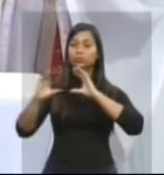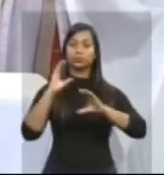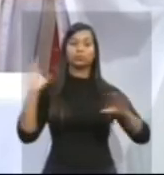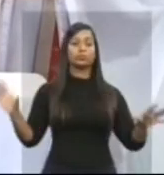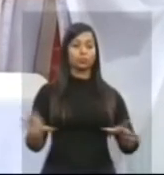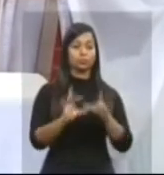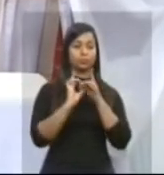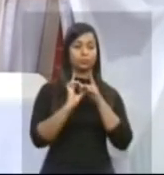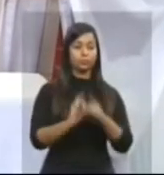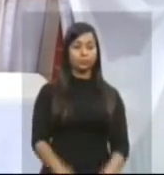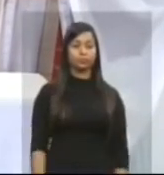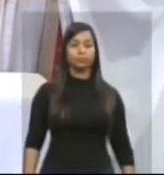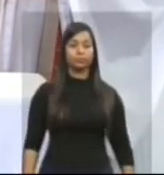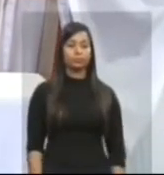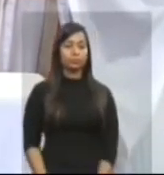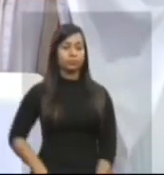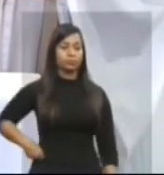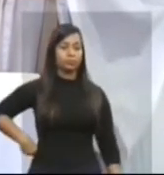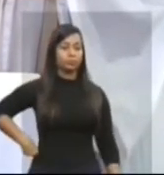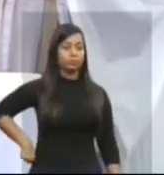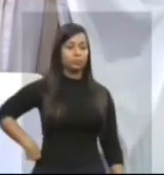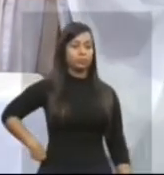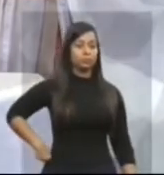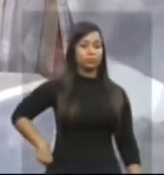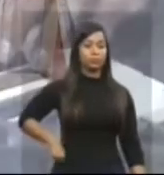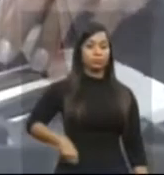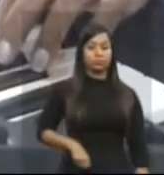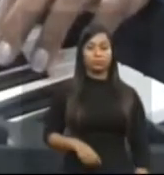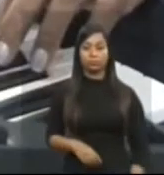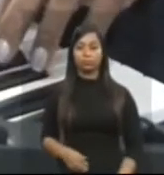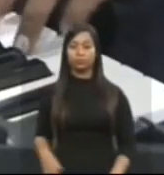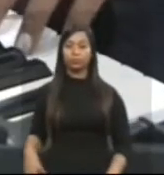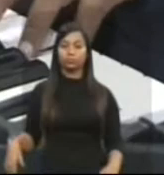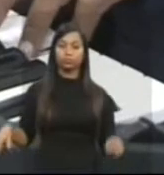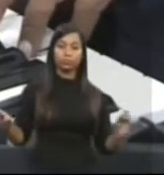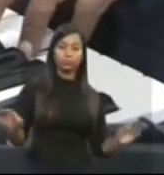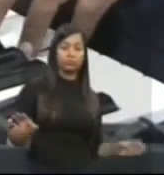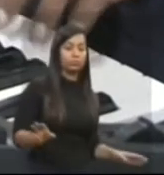louvores, cantando a uma só voz.